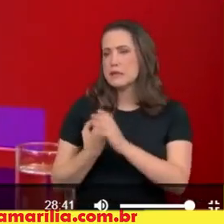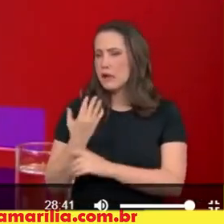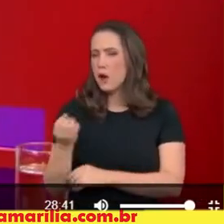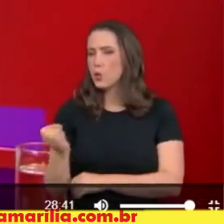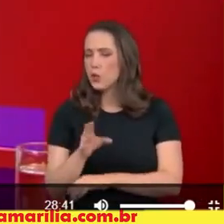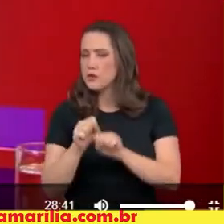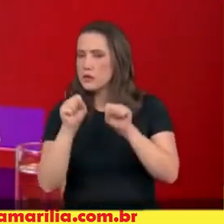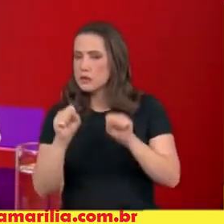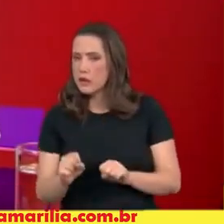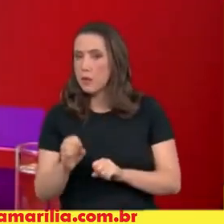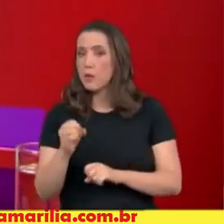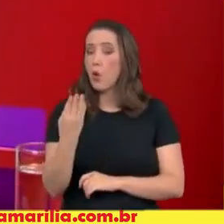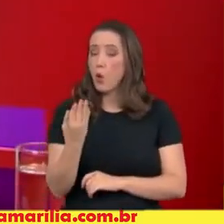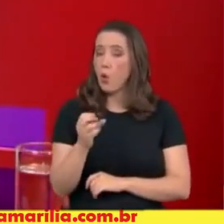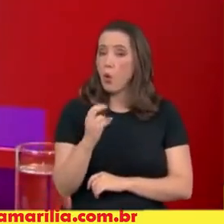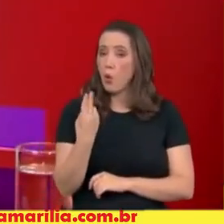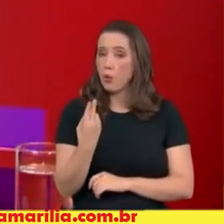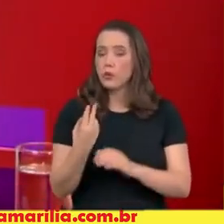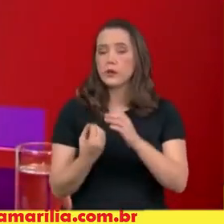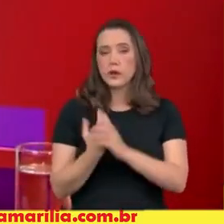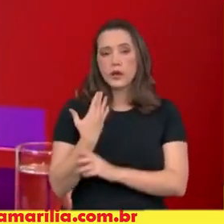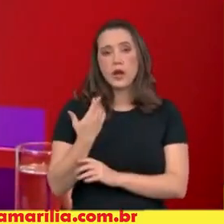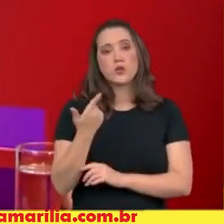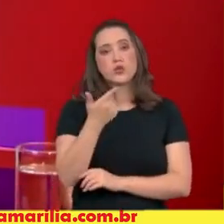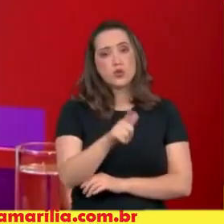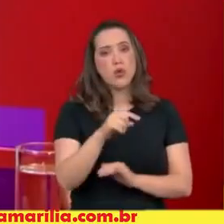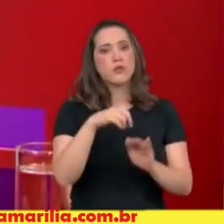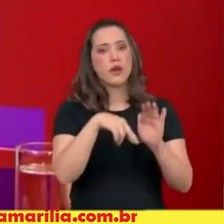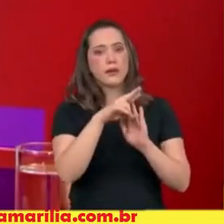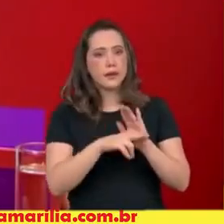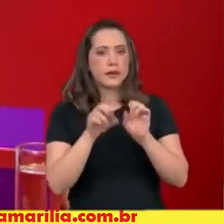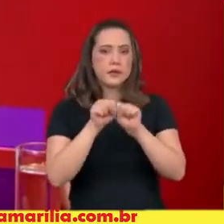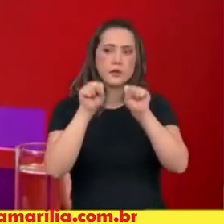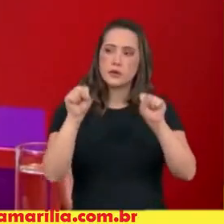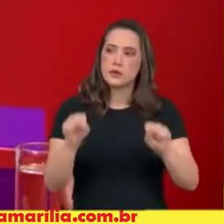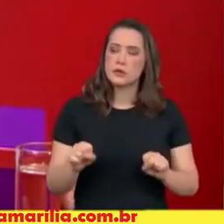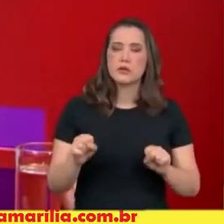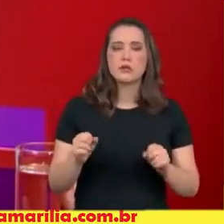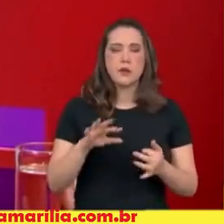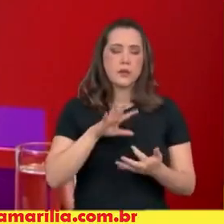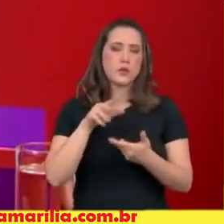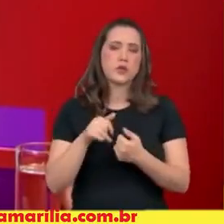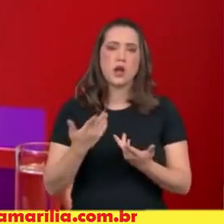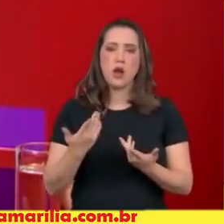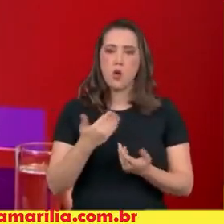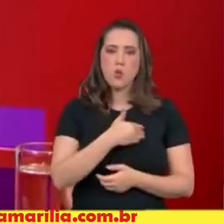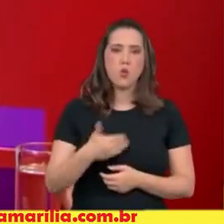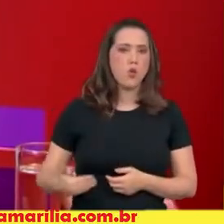recriar legitimidade no sistema global, os governos simplesmente governam sem legitimidade. E o Temer